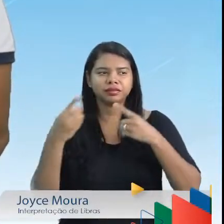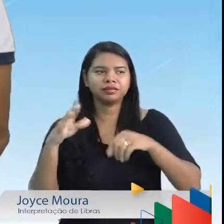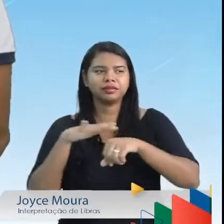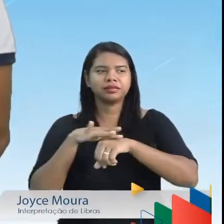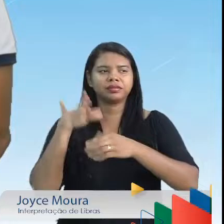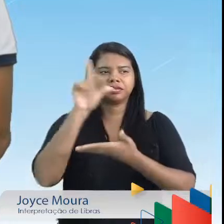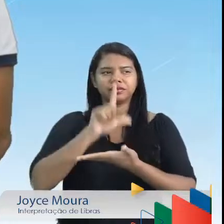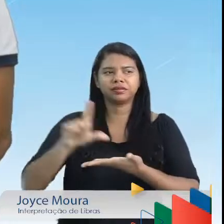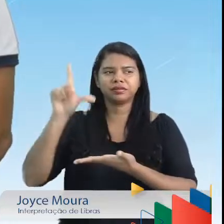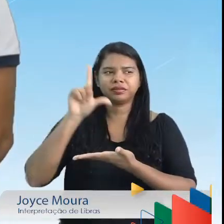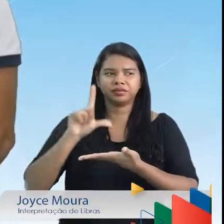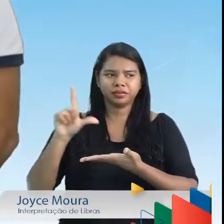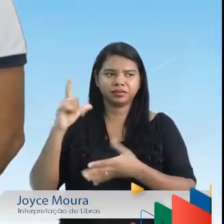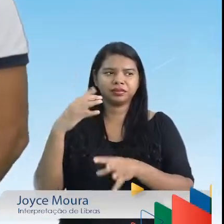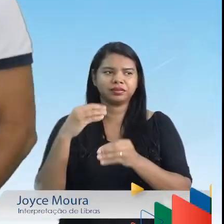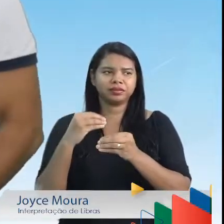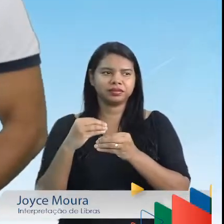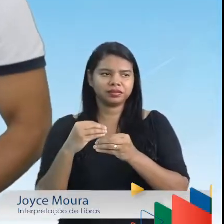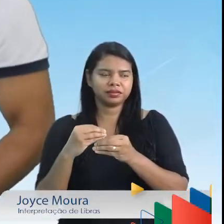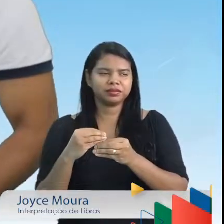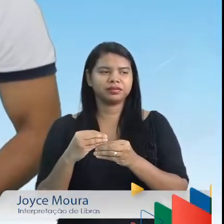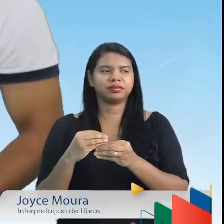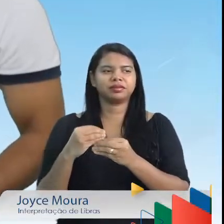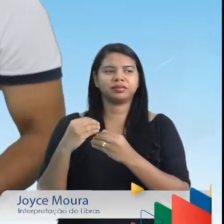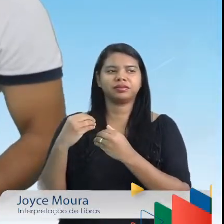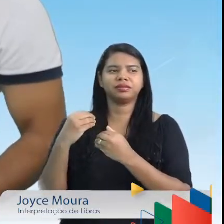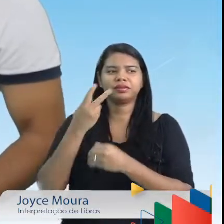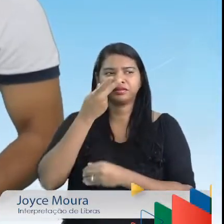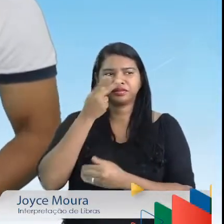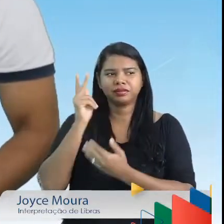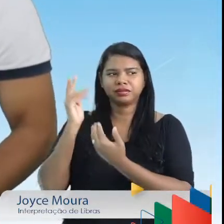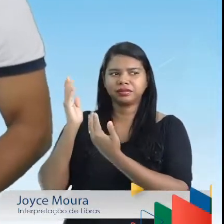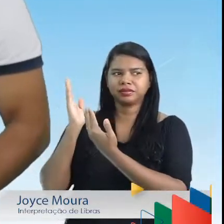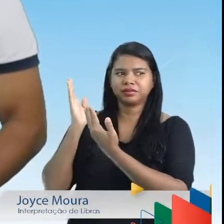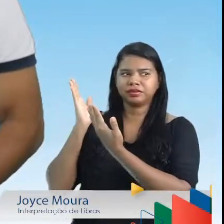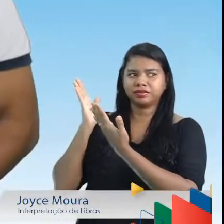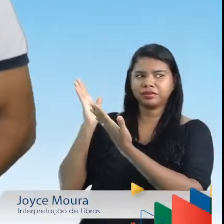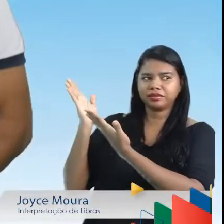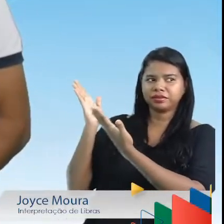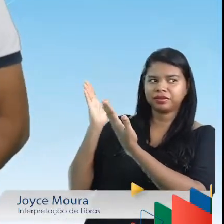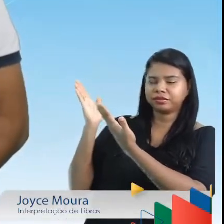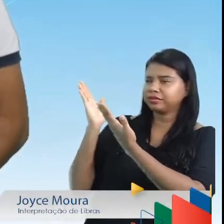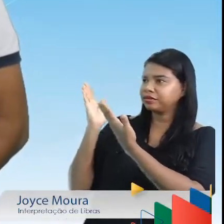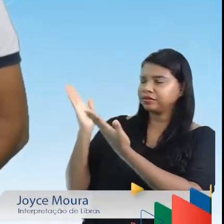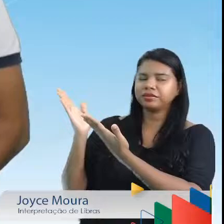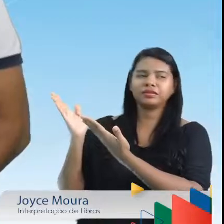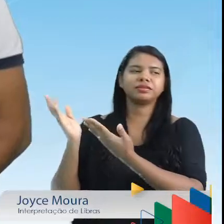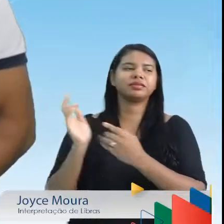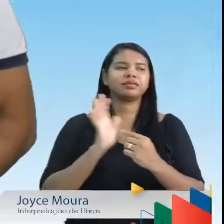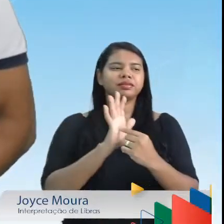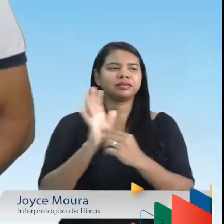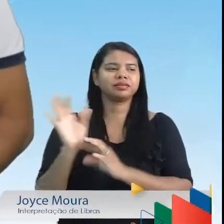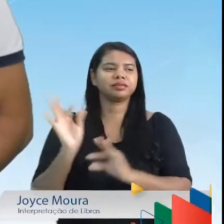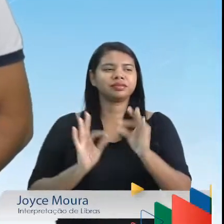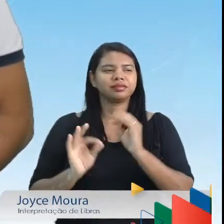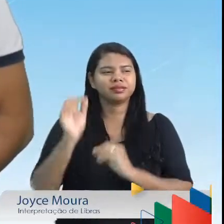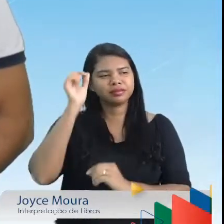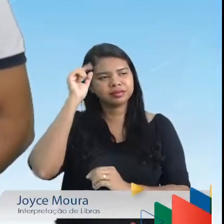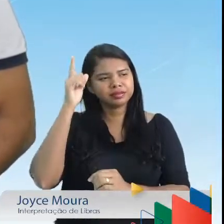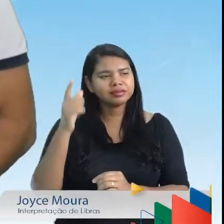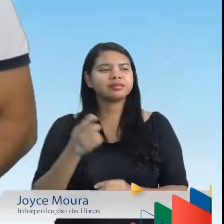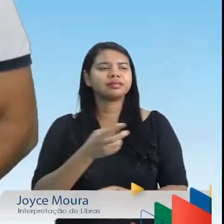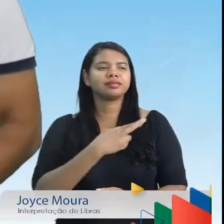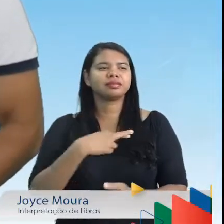artístico literário. Hoje nós temos aqui a visita desse professor que é um dos mentores,